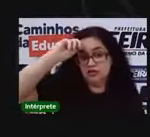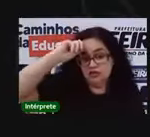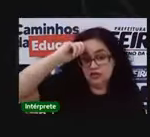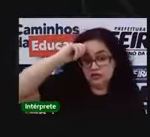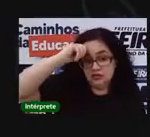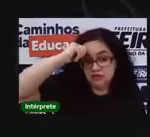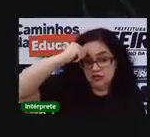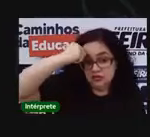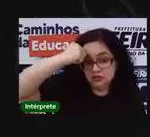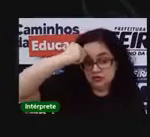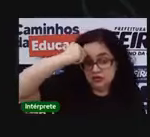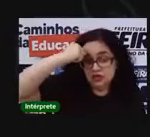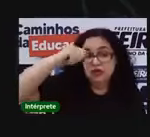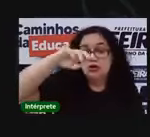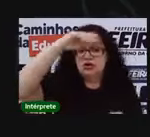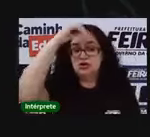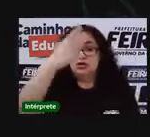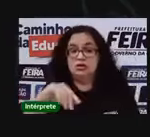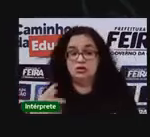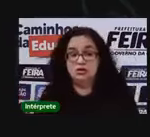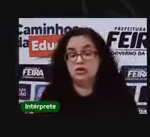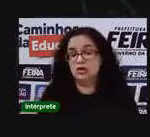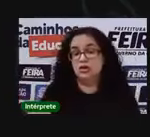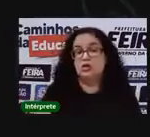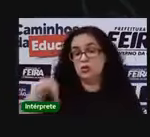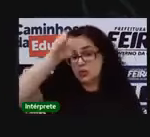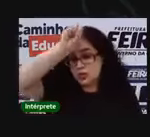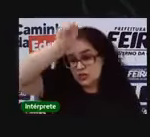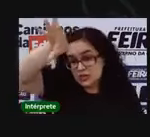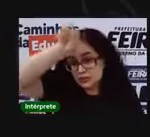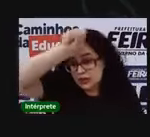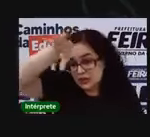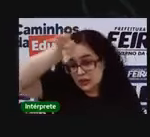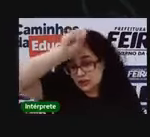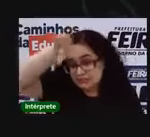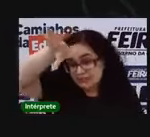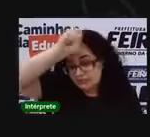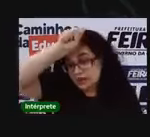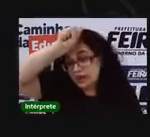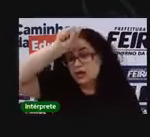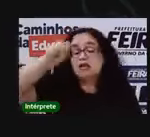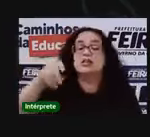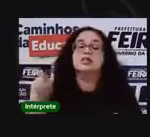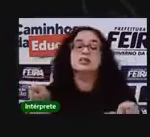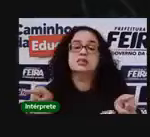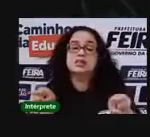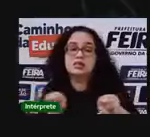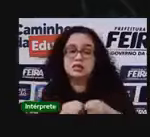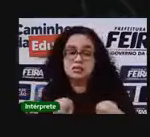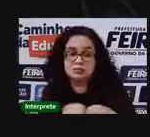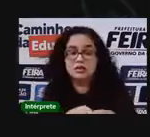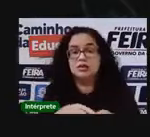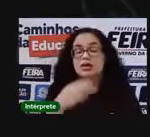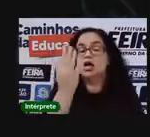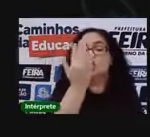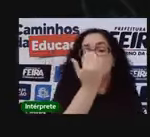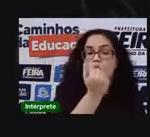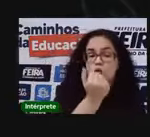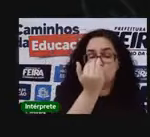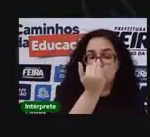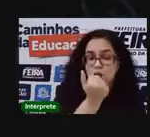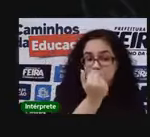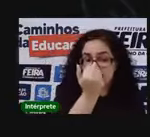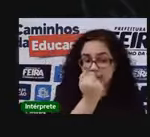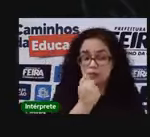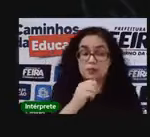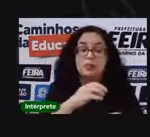Os terreiros, os centros espíritas, está todo mundo ávido, fazendo campanha de doação de alimento, fazendo campanha de